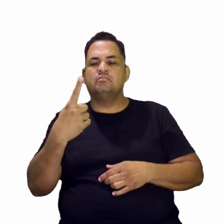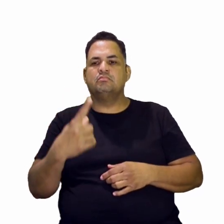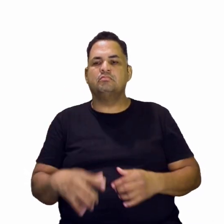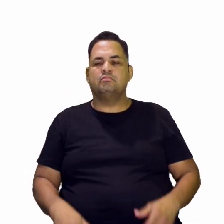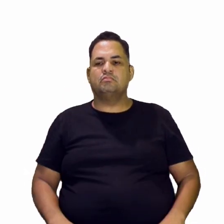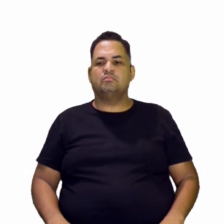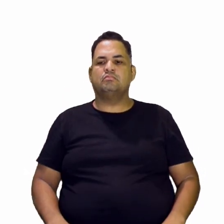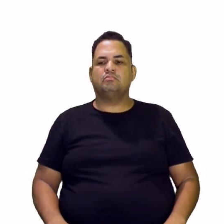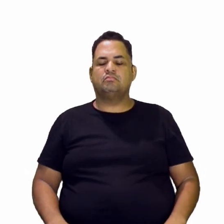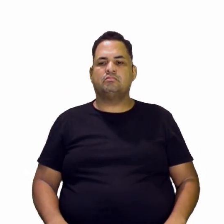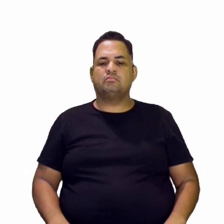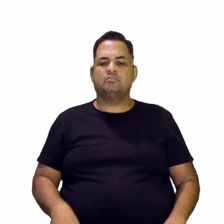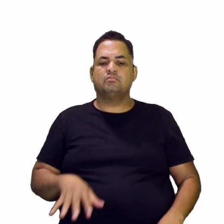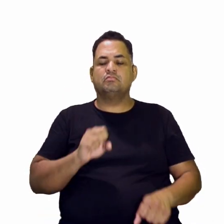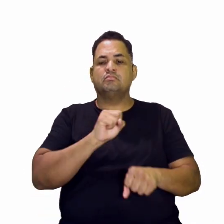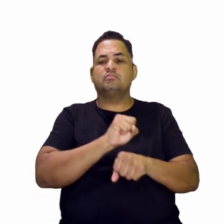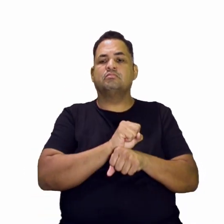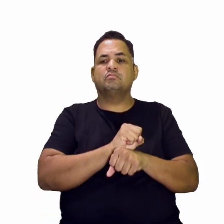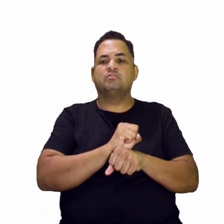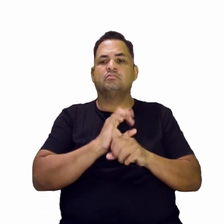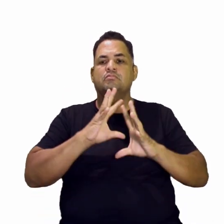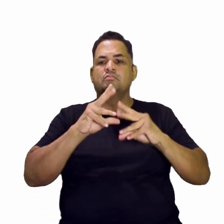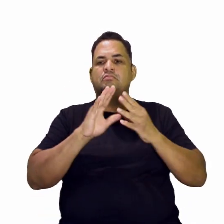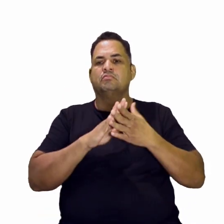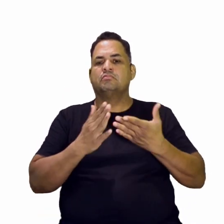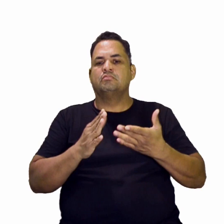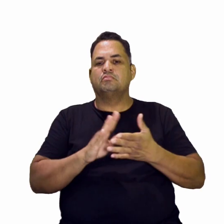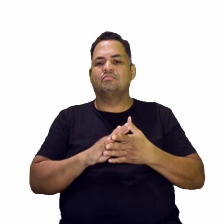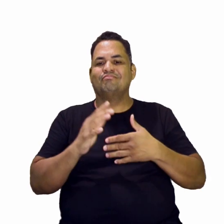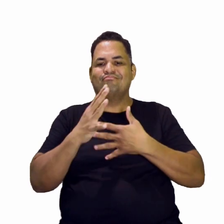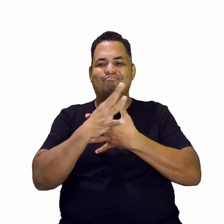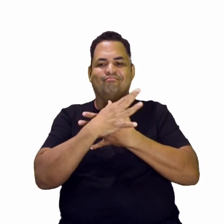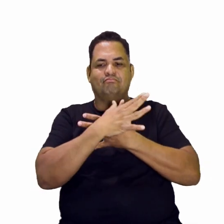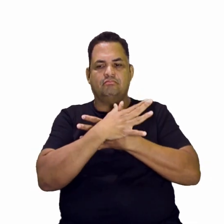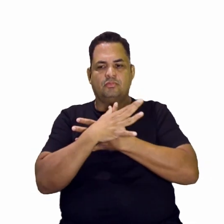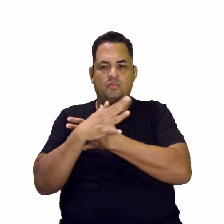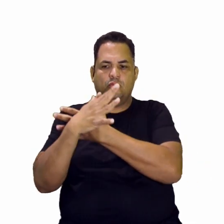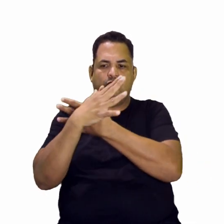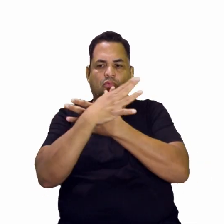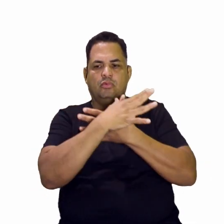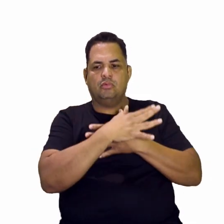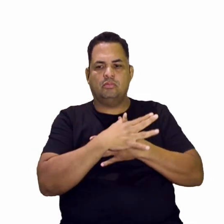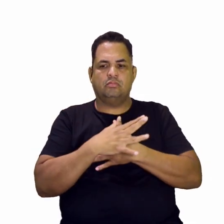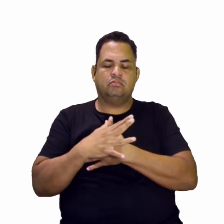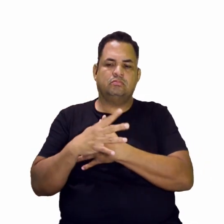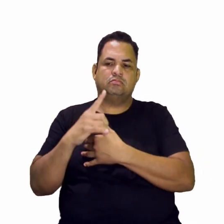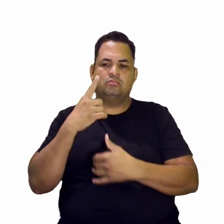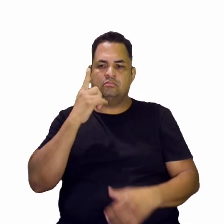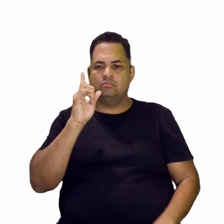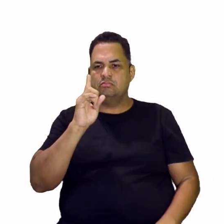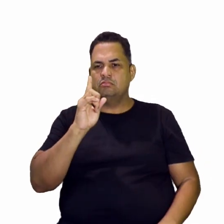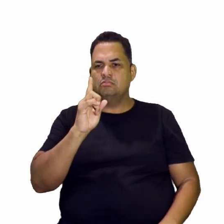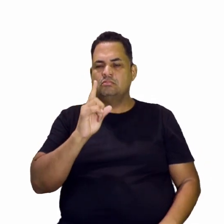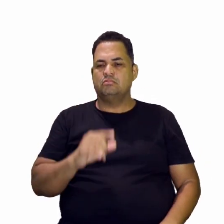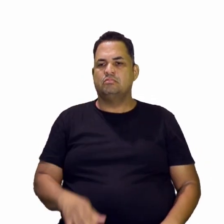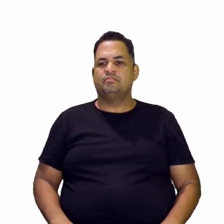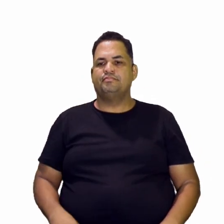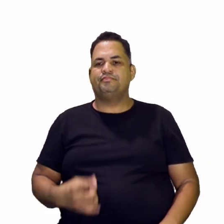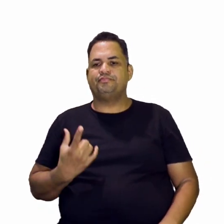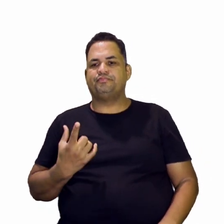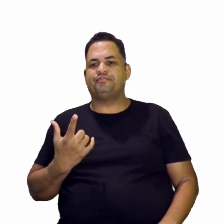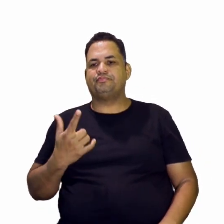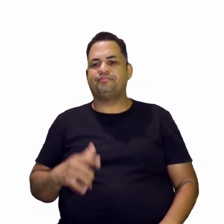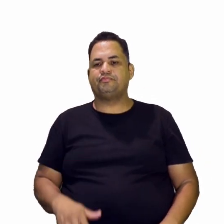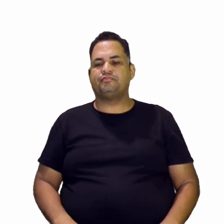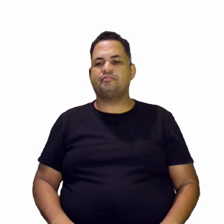visualizar elas em repouso, as asinhas delas todas. A borboleta, não. A gente vai visualizar ela, mas ela tá